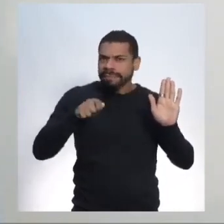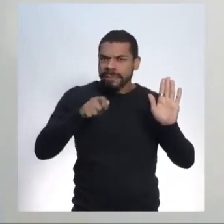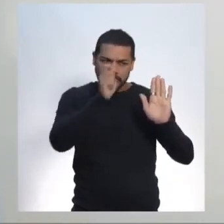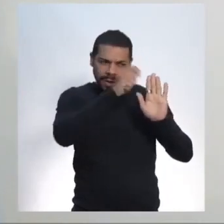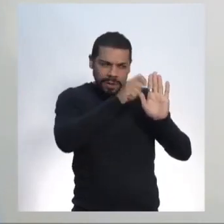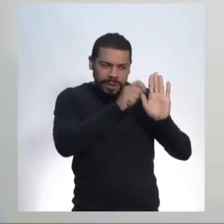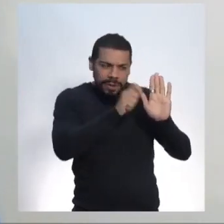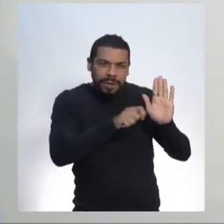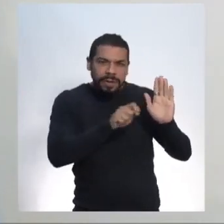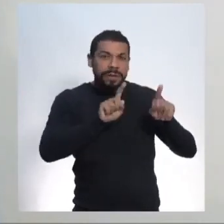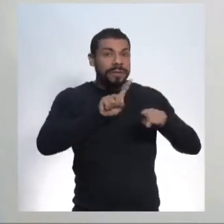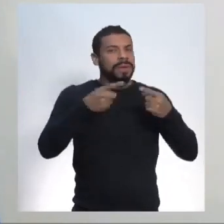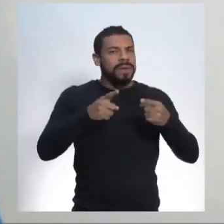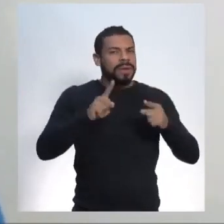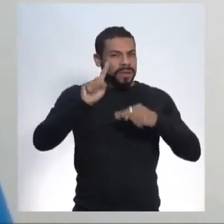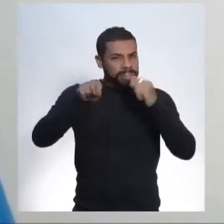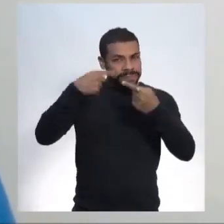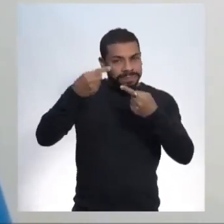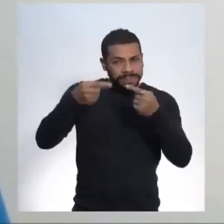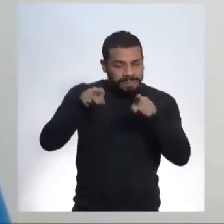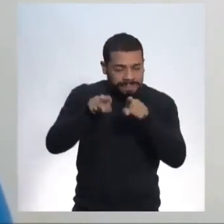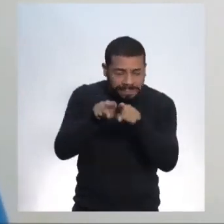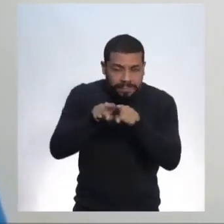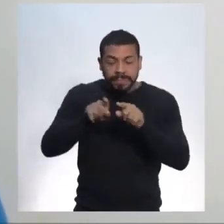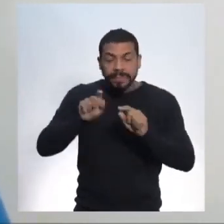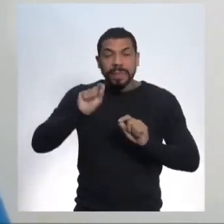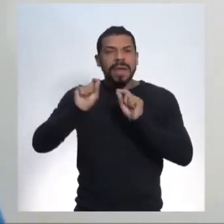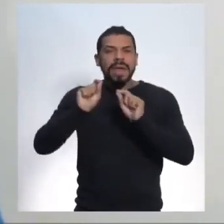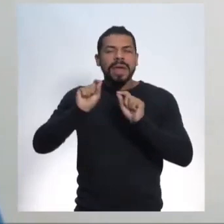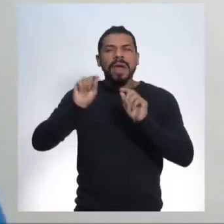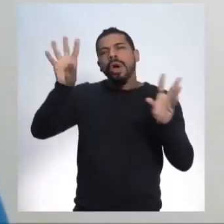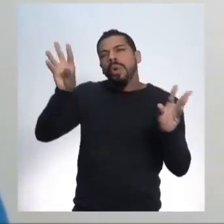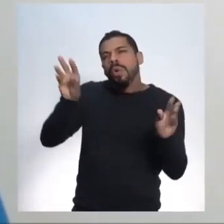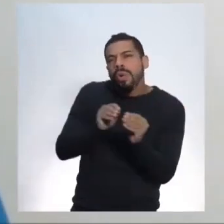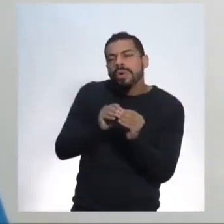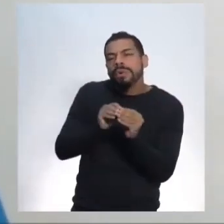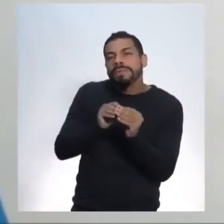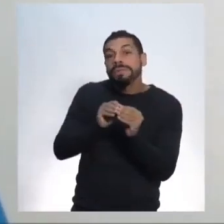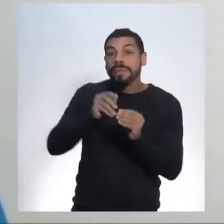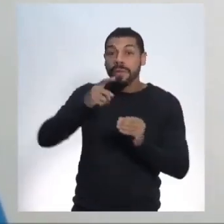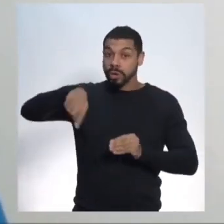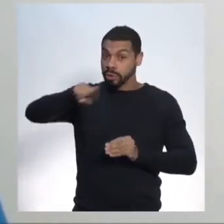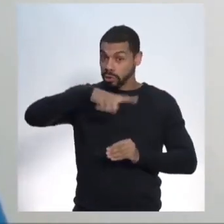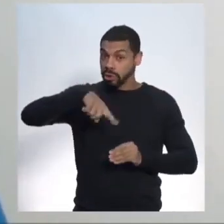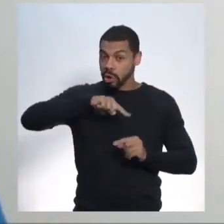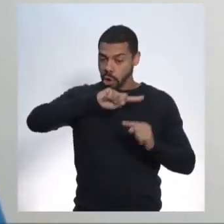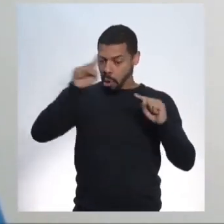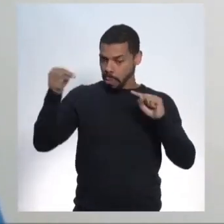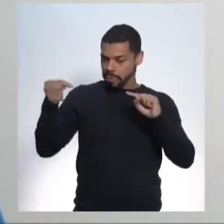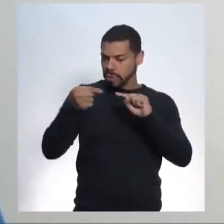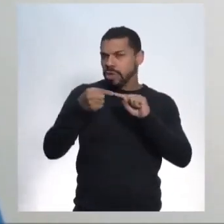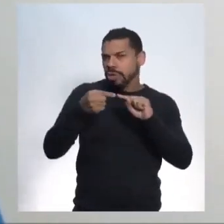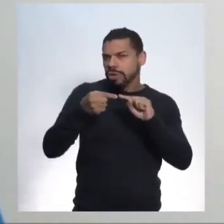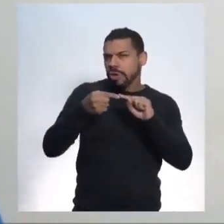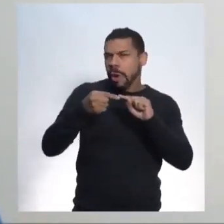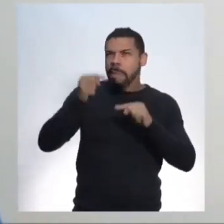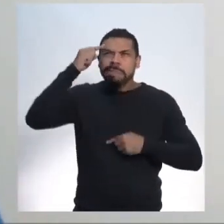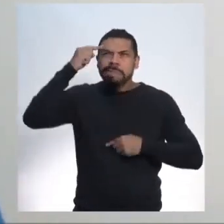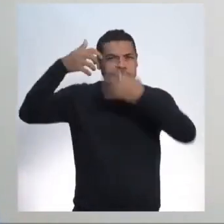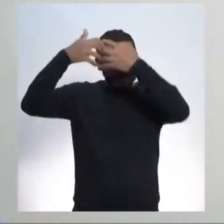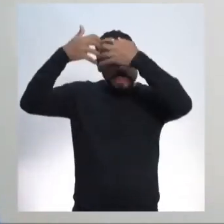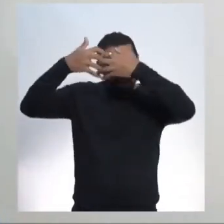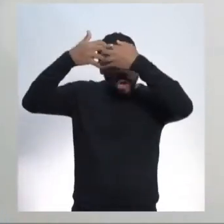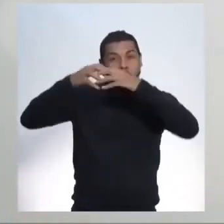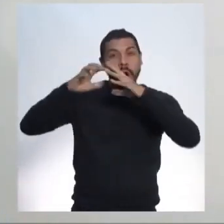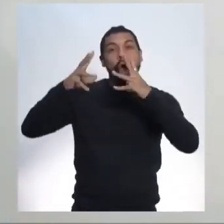depois dessa reflexão. Retome, né, esses itens, esses objetivos, reflita,